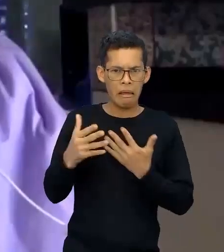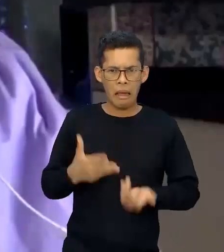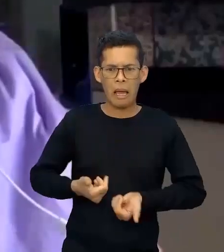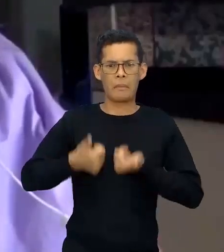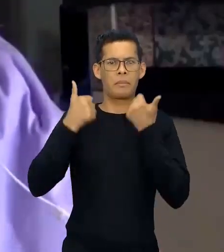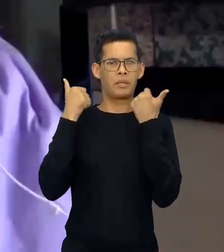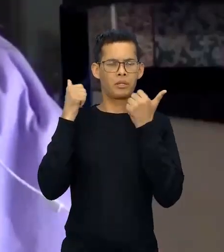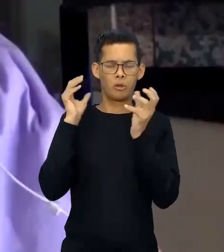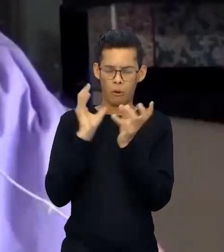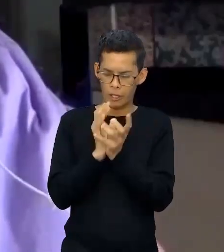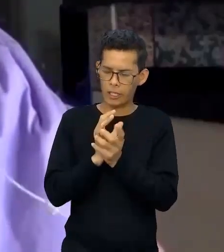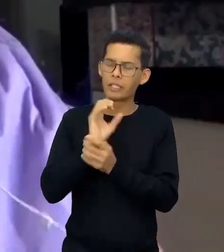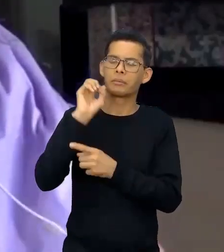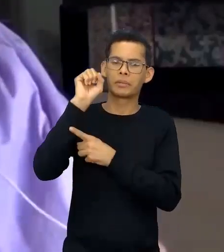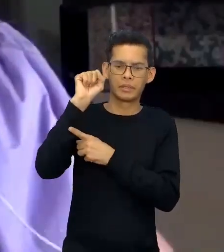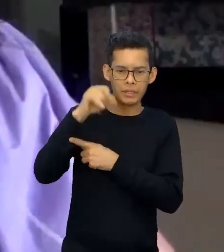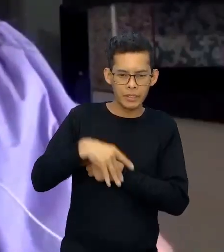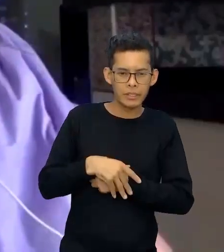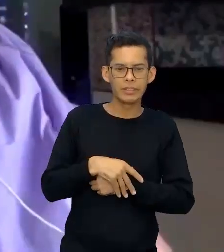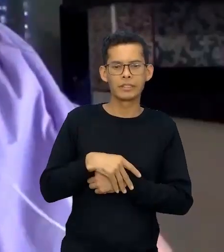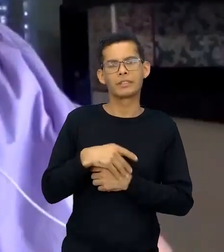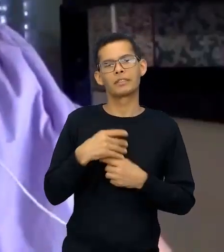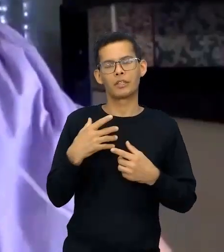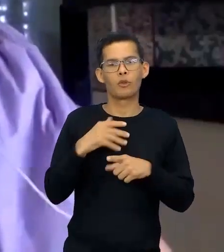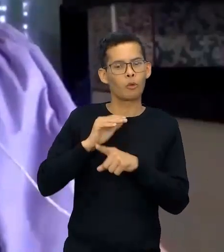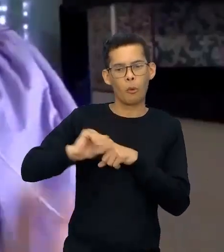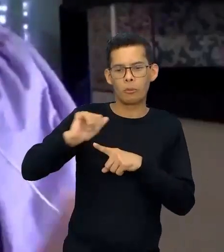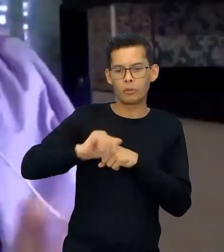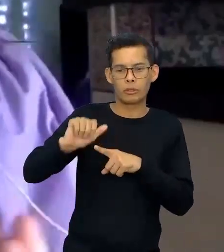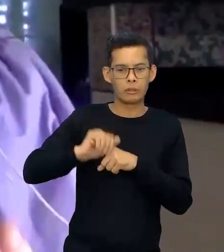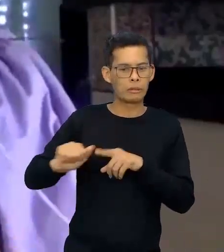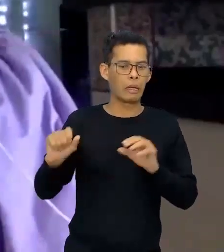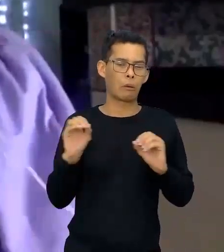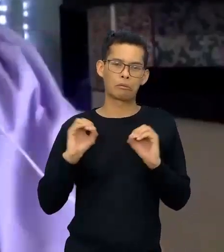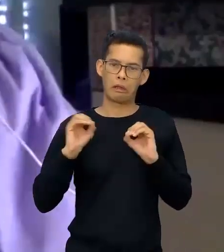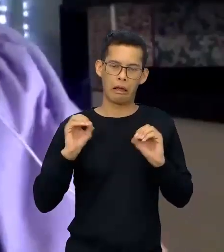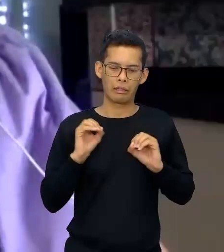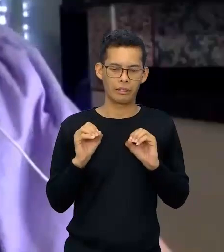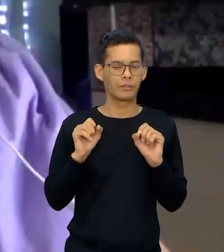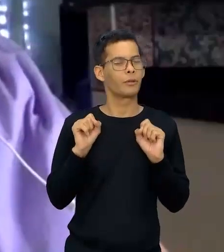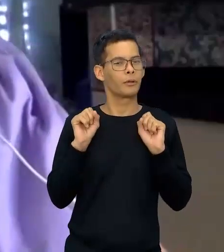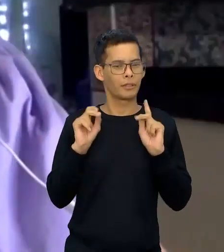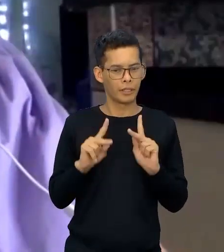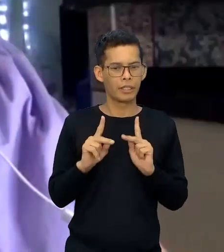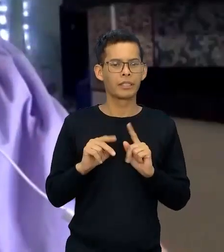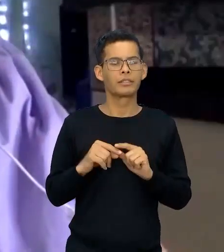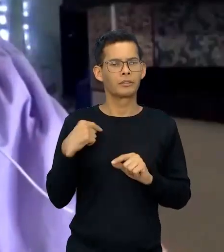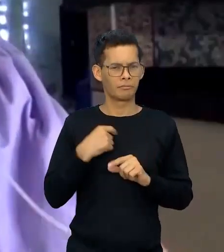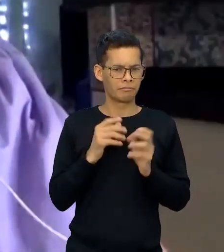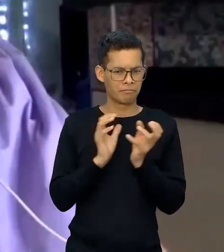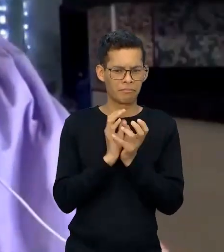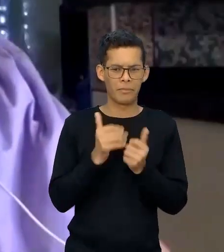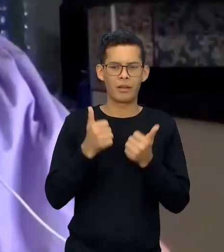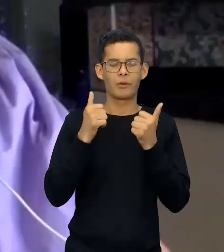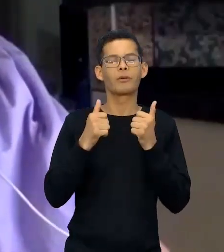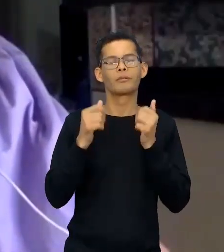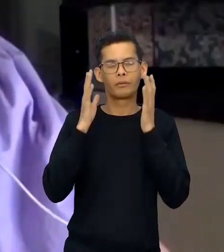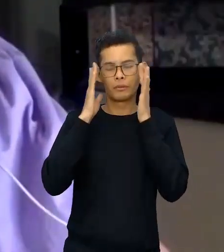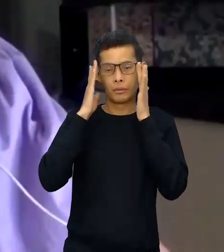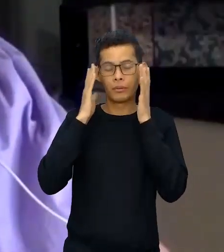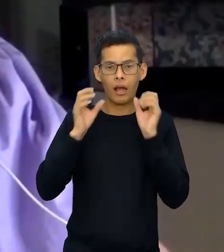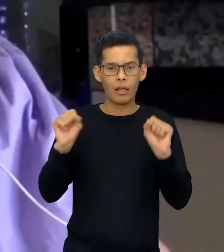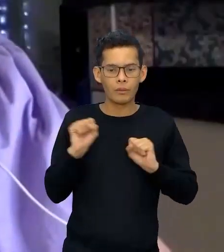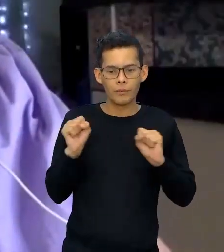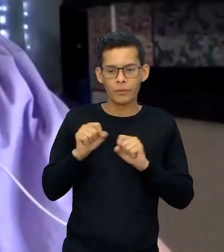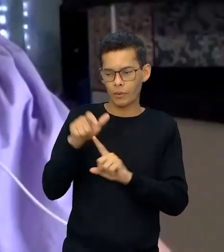melhor equipe, sim, eu não estou puxando o saco de ninguém, não, tá? Adoro ouvir a